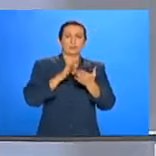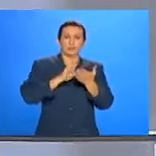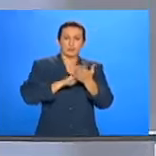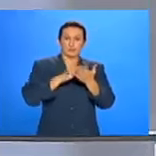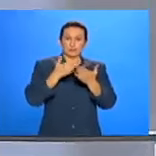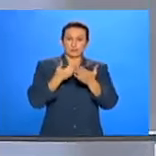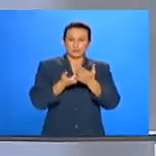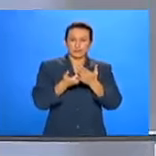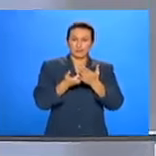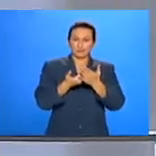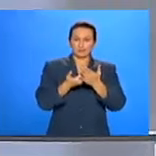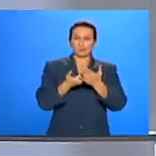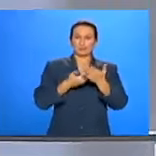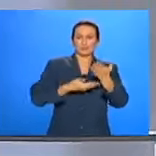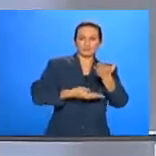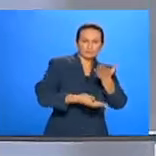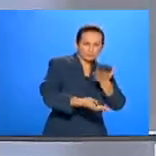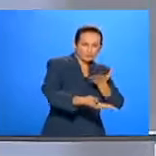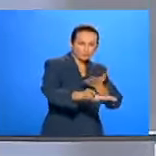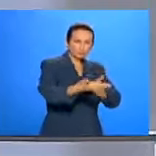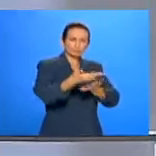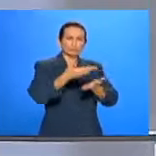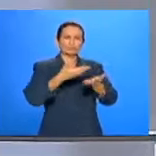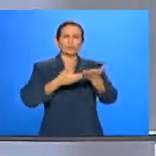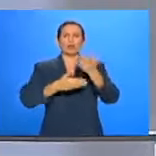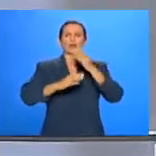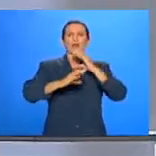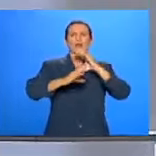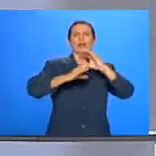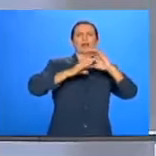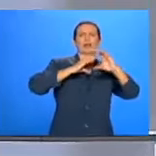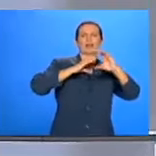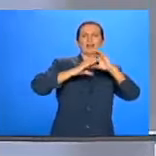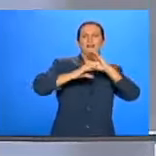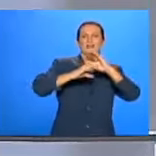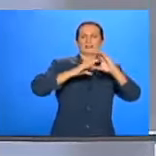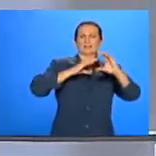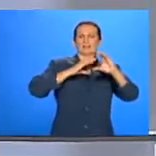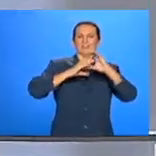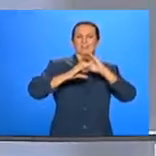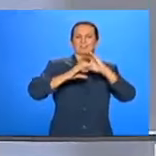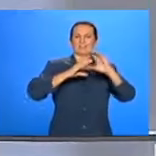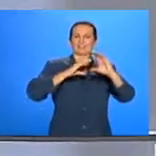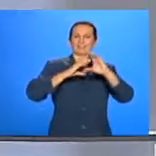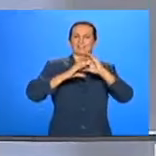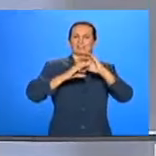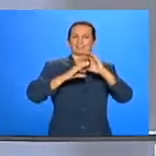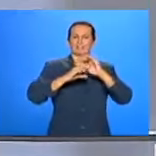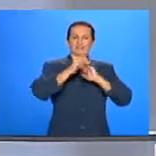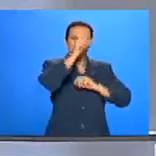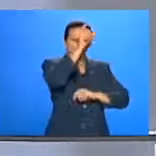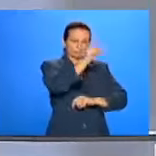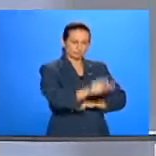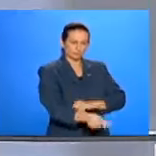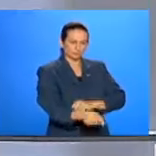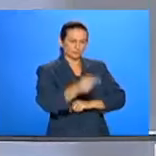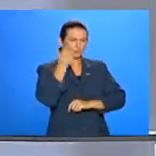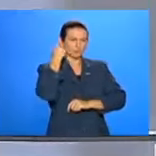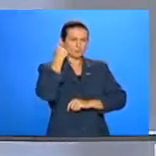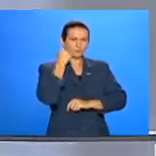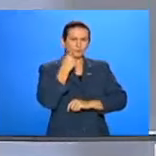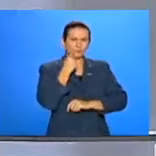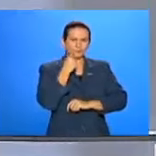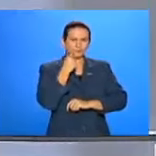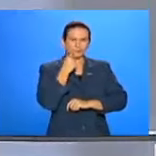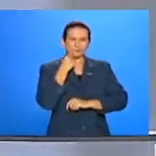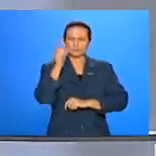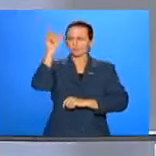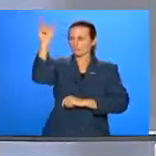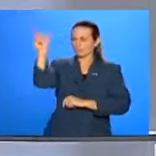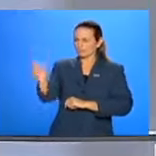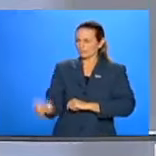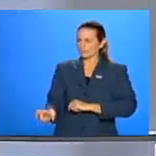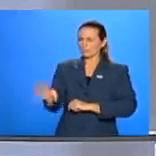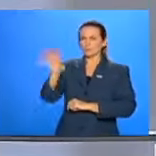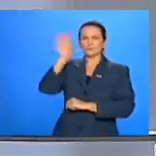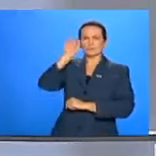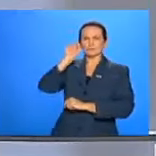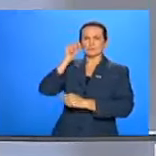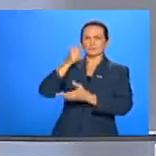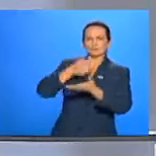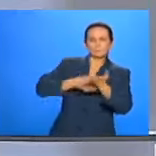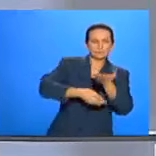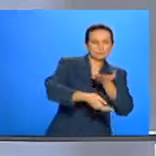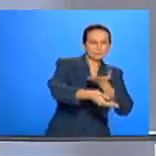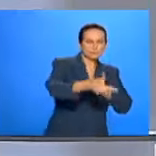de intermediar a comunicação entre o idioma do emissor e o idioma do receptor. Ele dispõe da